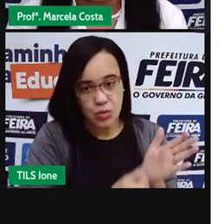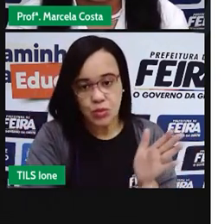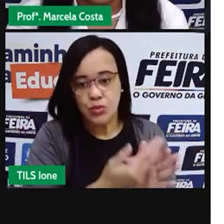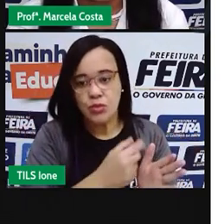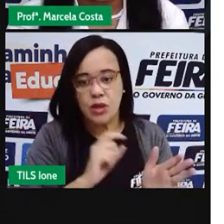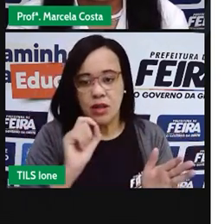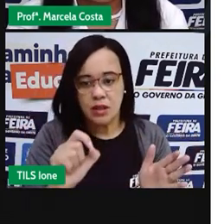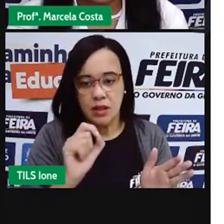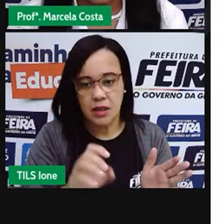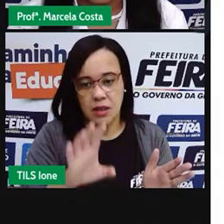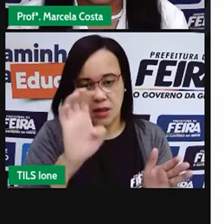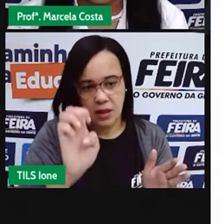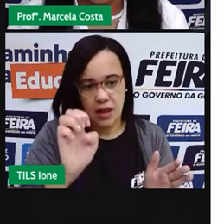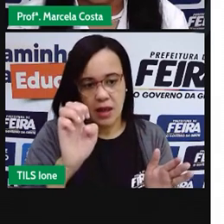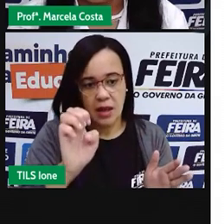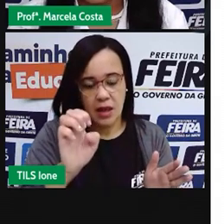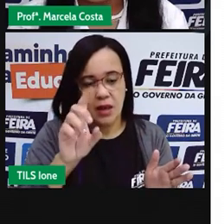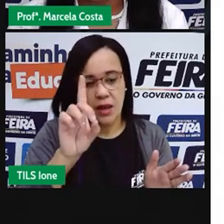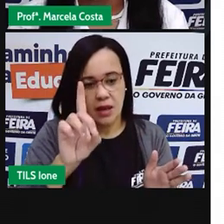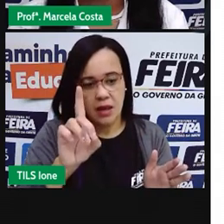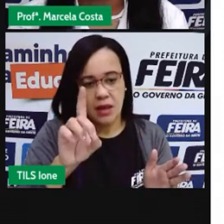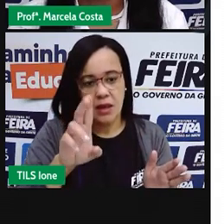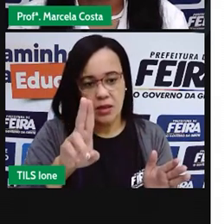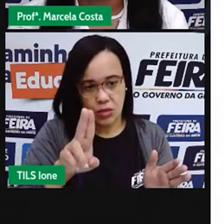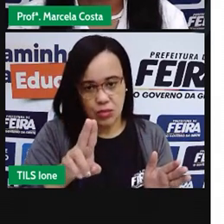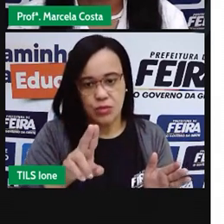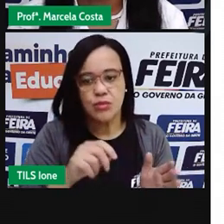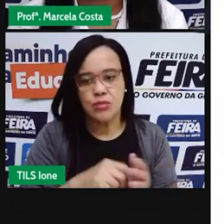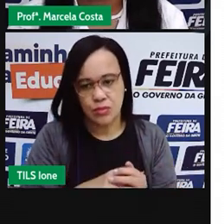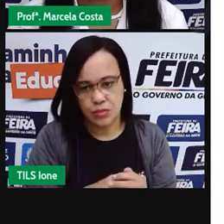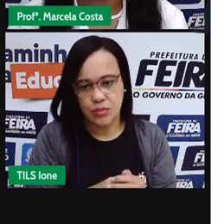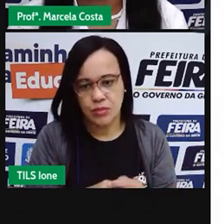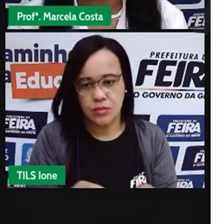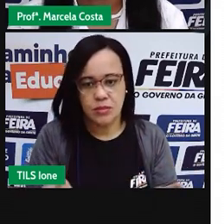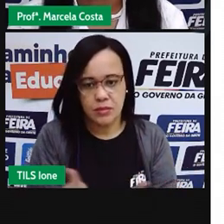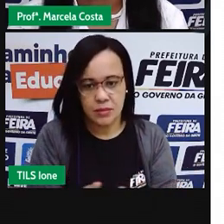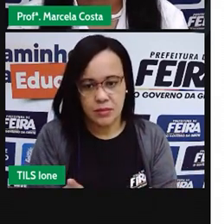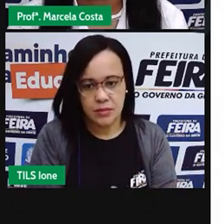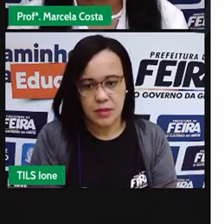orientar a sua pesquisa, tá certo?